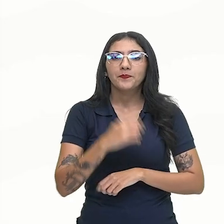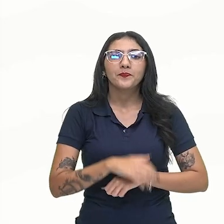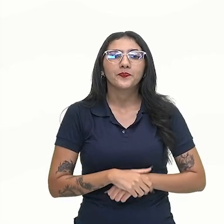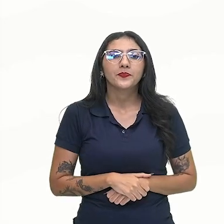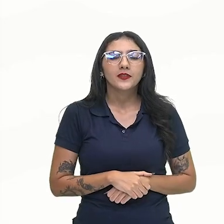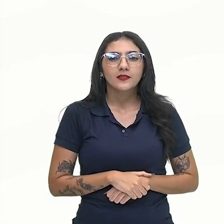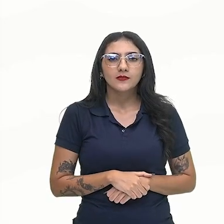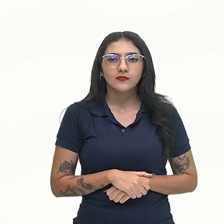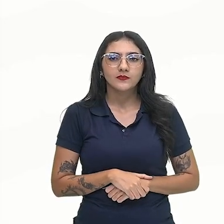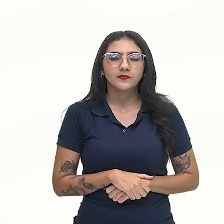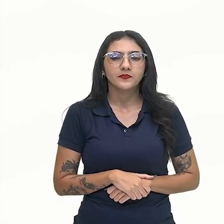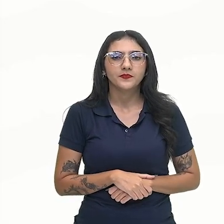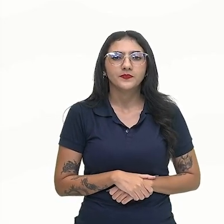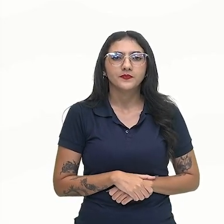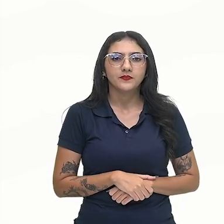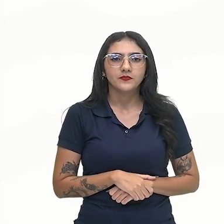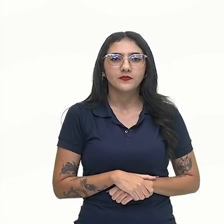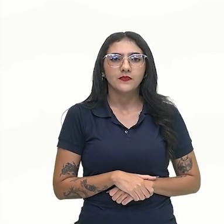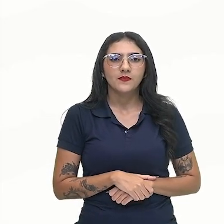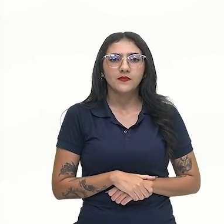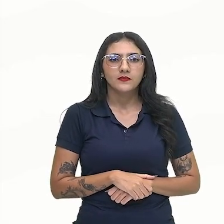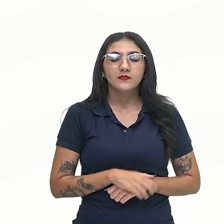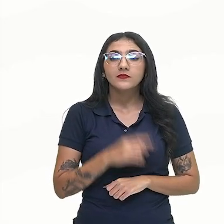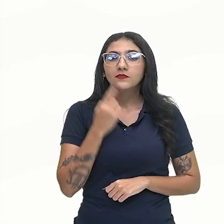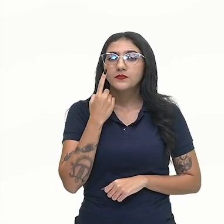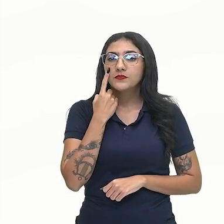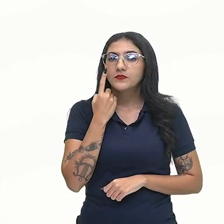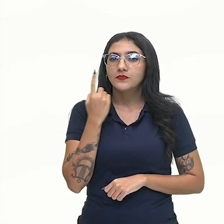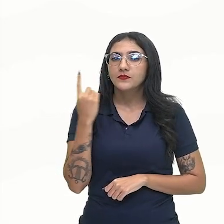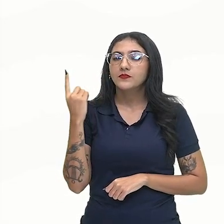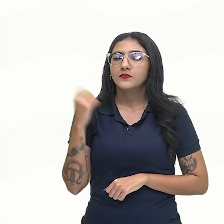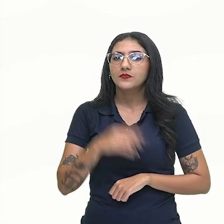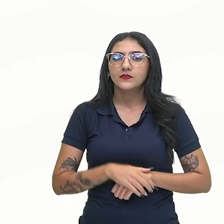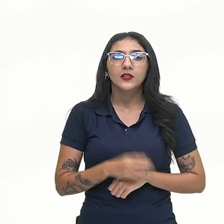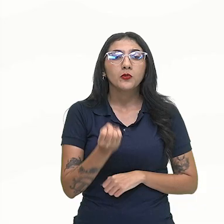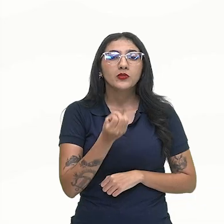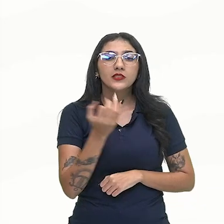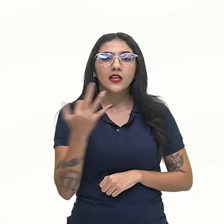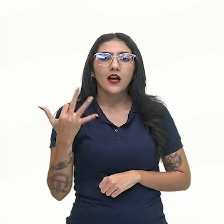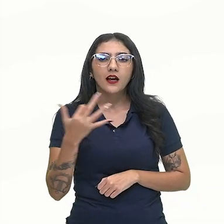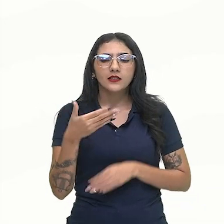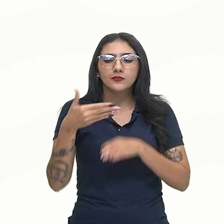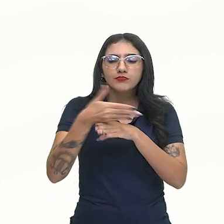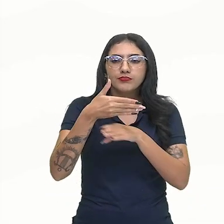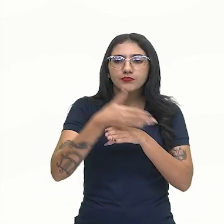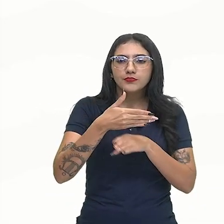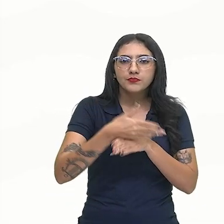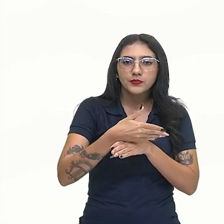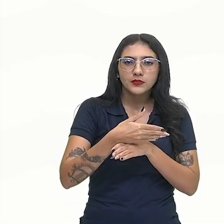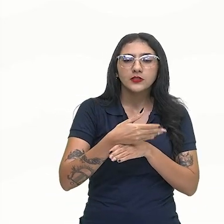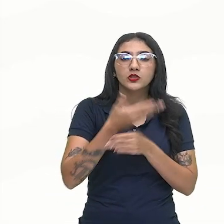lá. Né? Aí tem aqui, taxa de frequência escolar bruta, Brasil